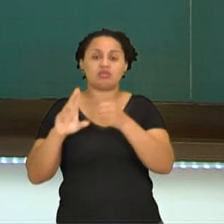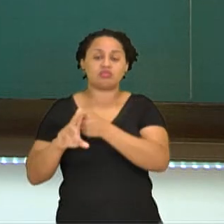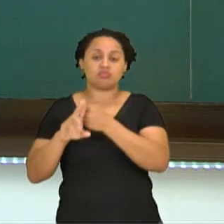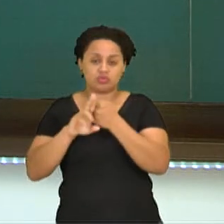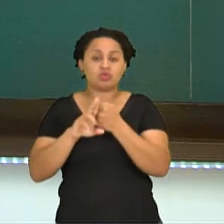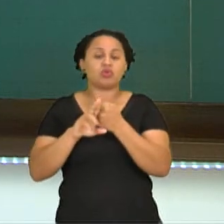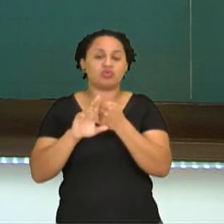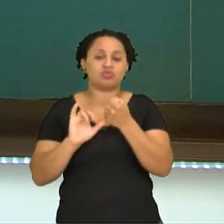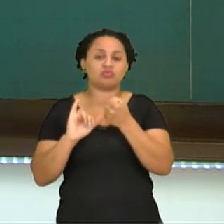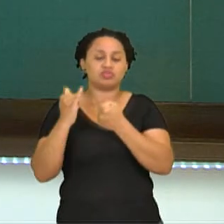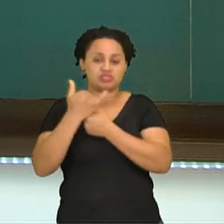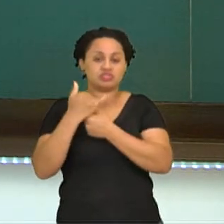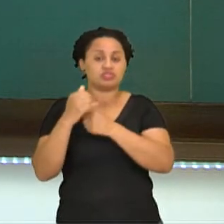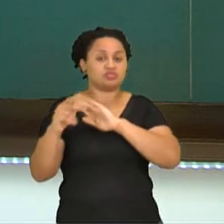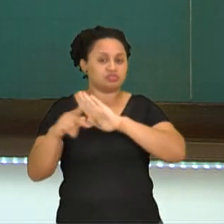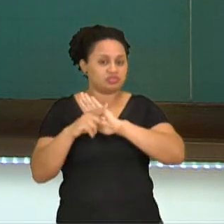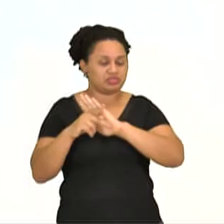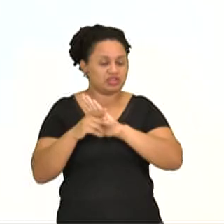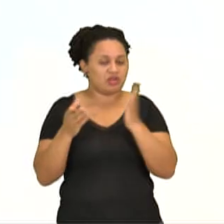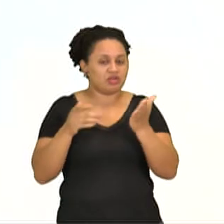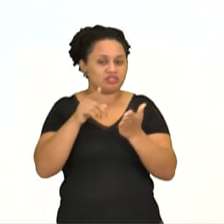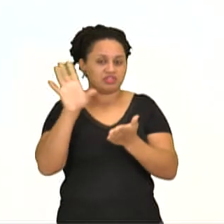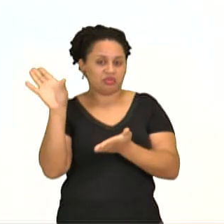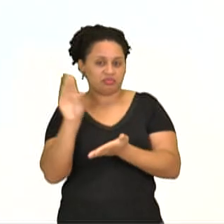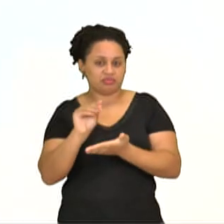possessivos adjetivos. Vamos lá então?